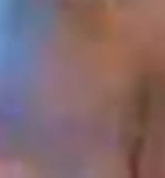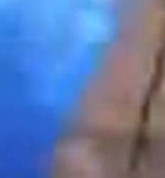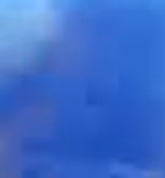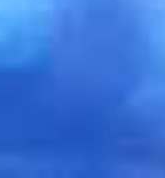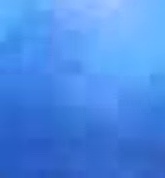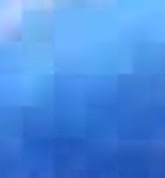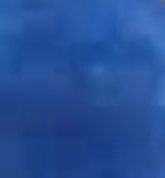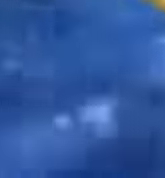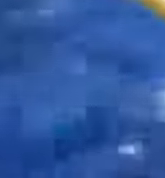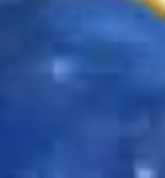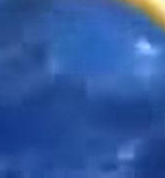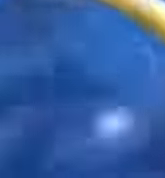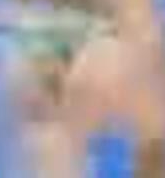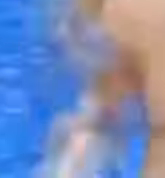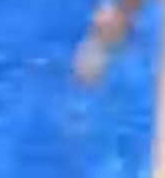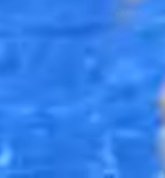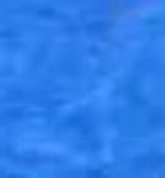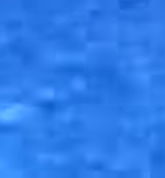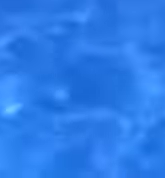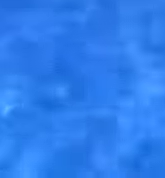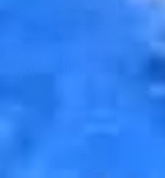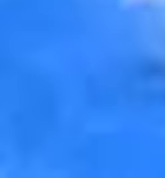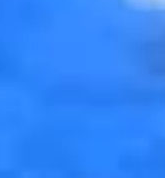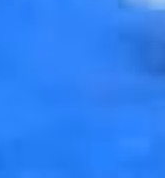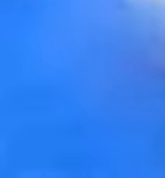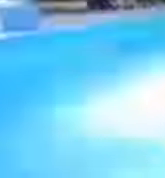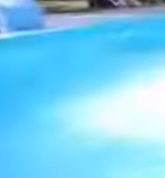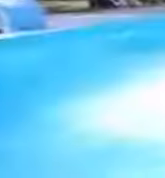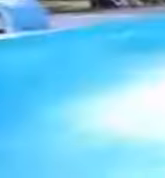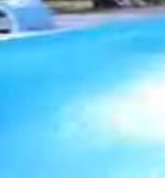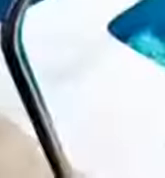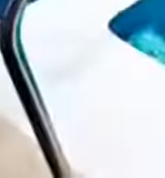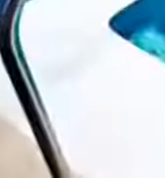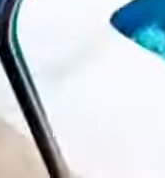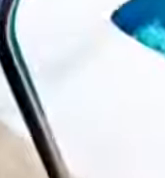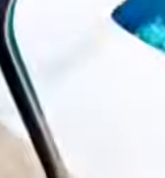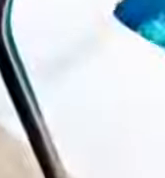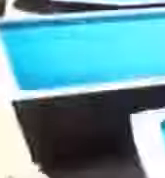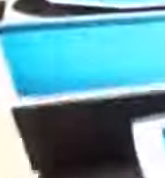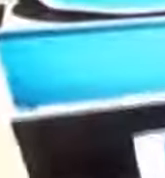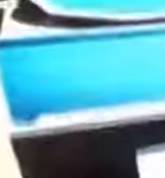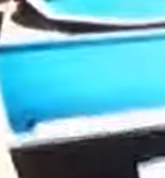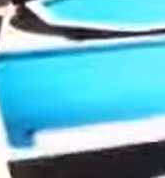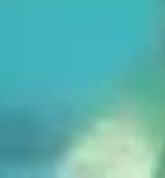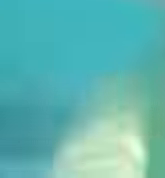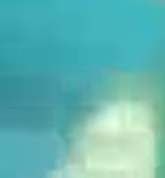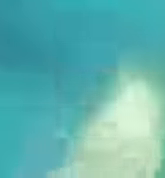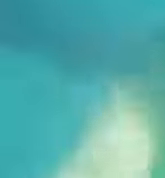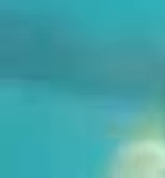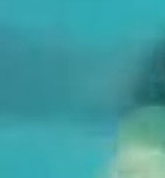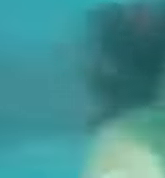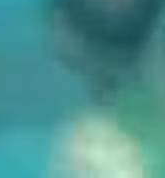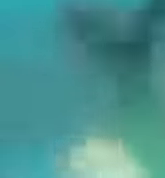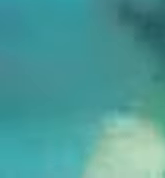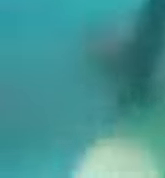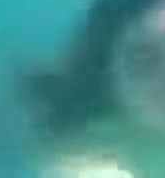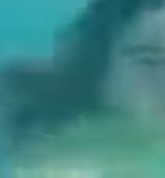melhor momento de lazer para você e sua família. Temos vários modelos e ótimos